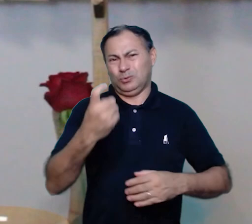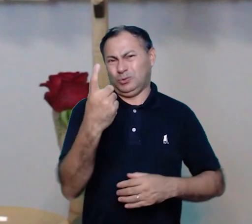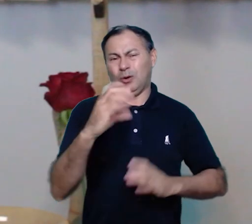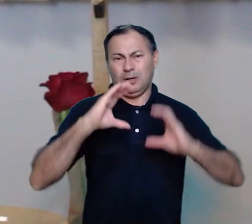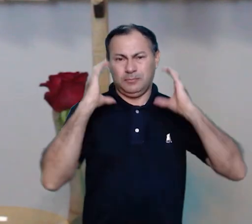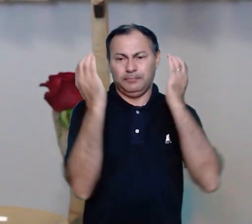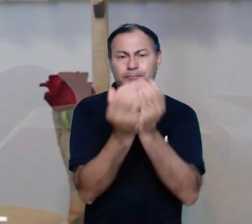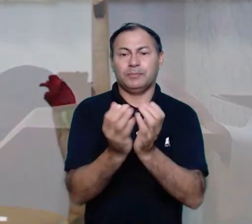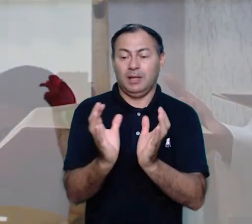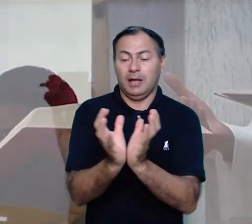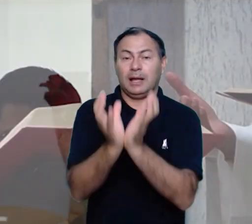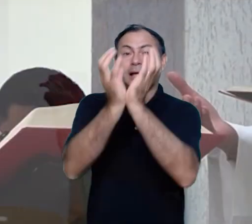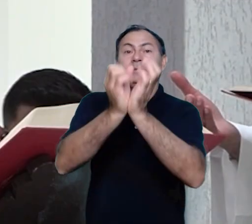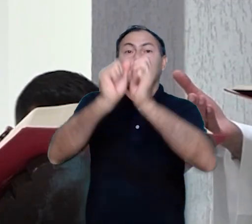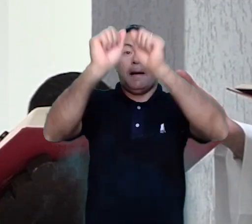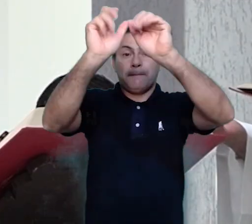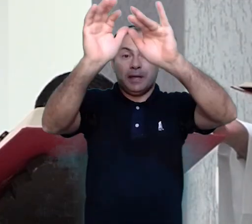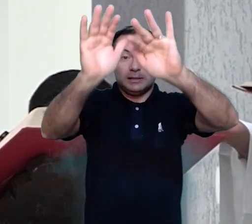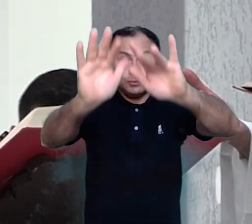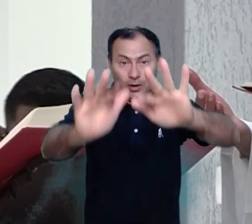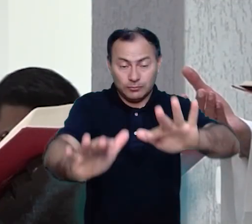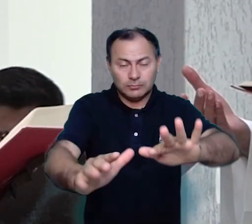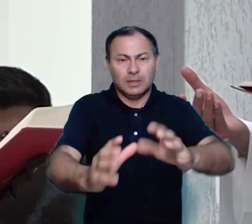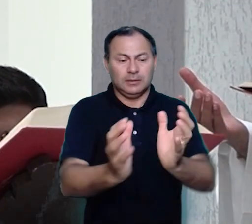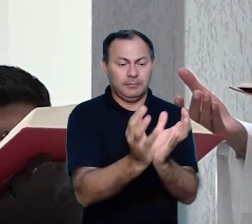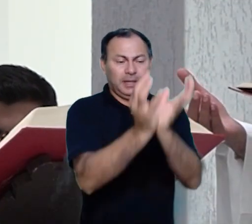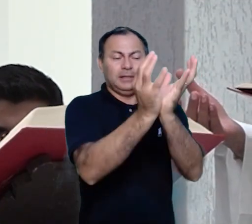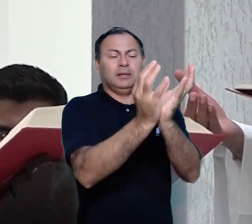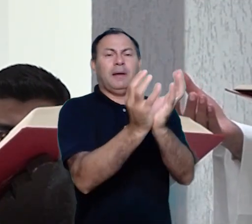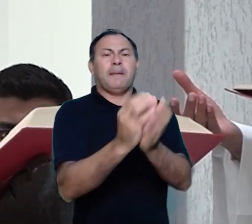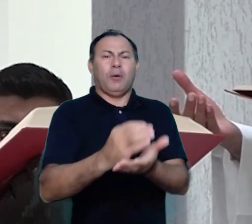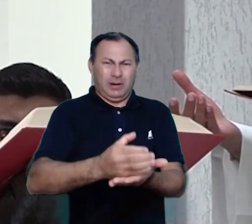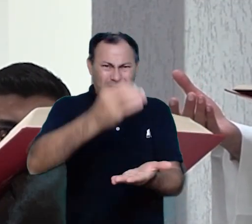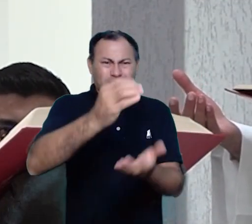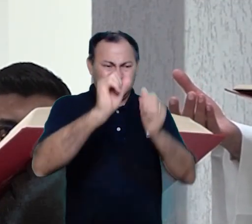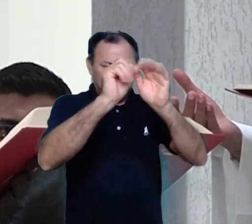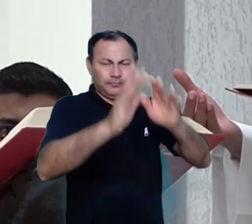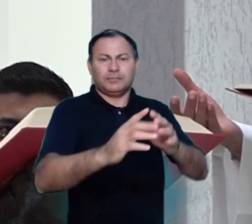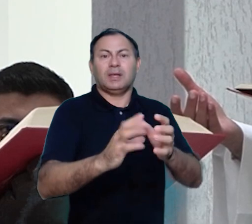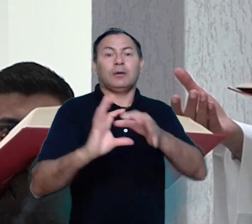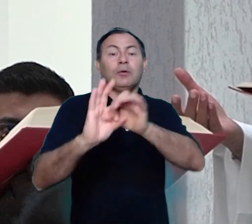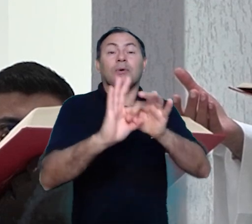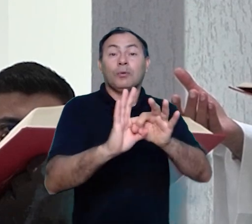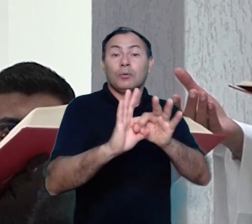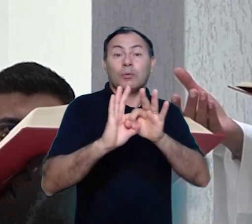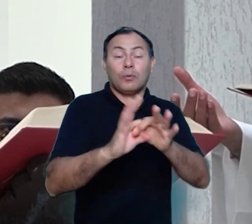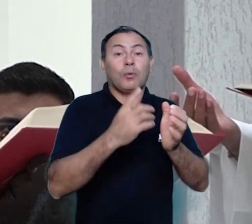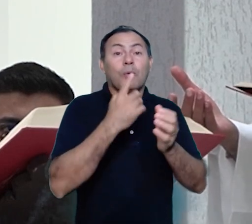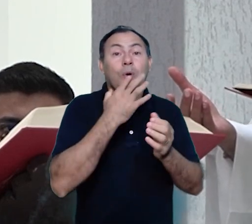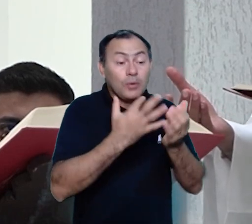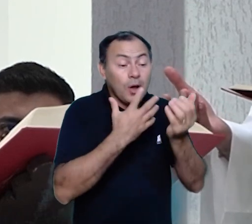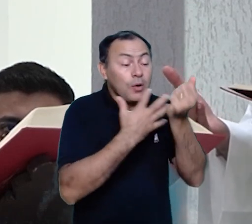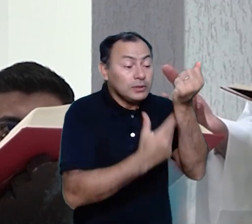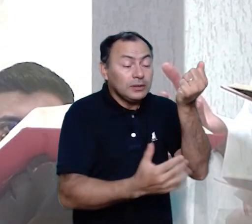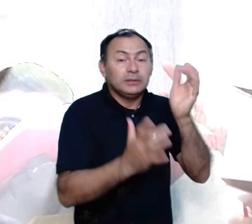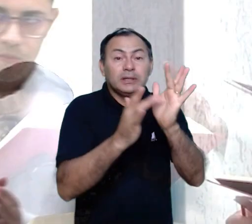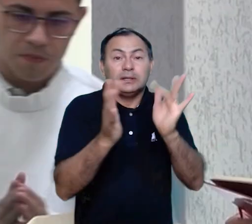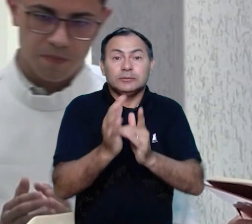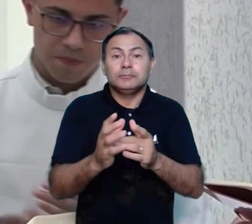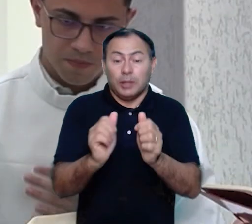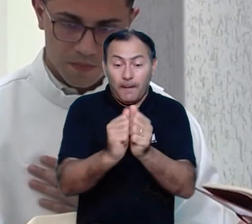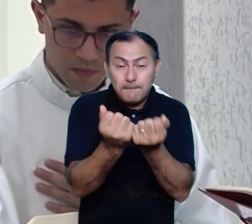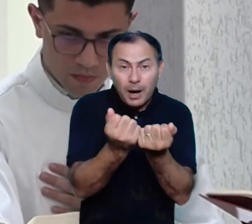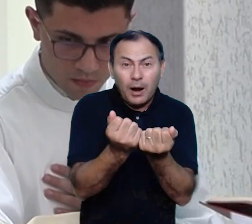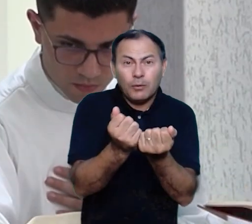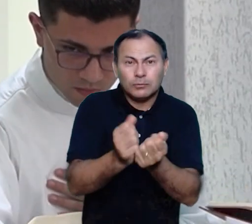corpo. O cálice da bênção que abençoamos não é comunhão com o sangue de Cristo. E